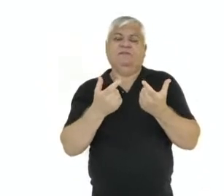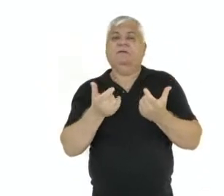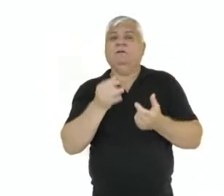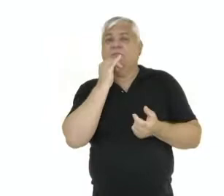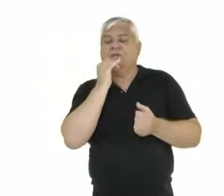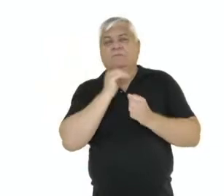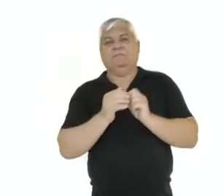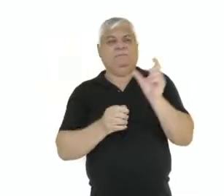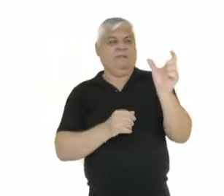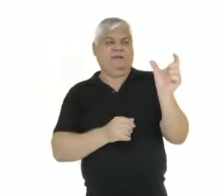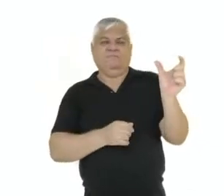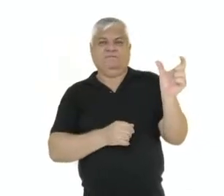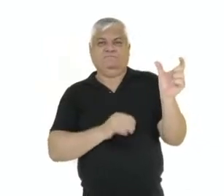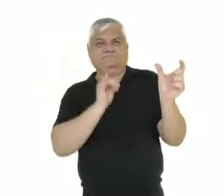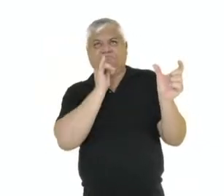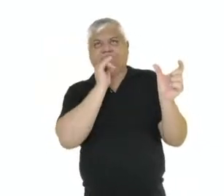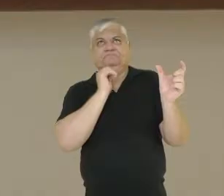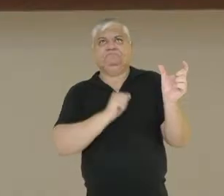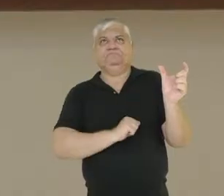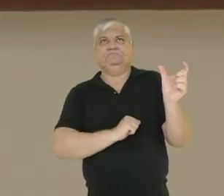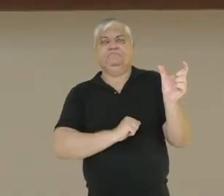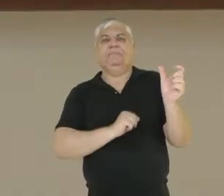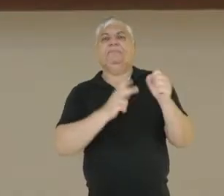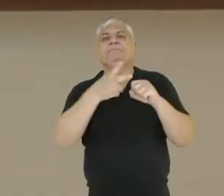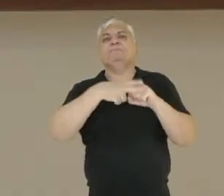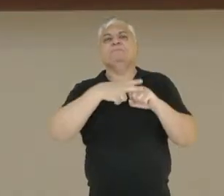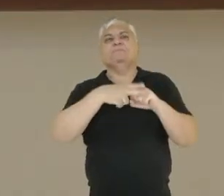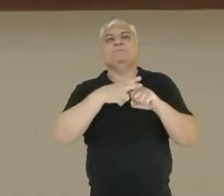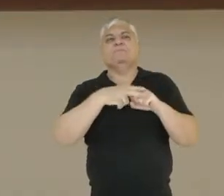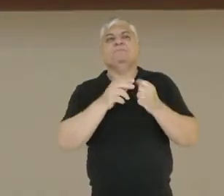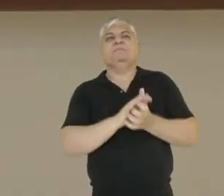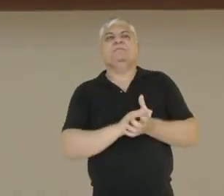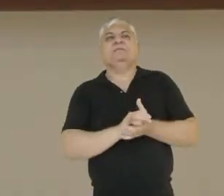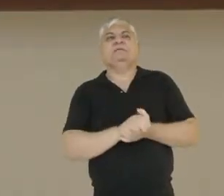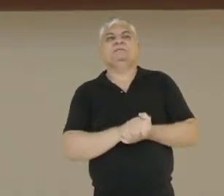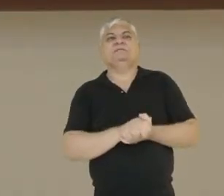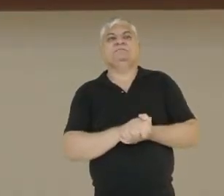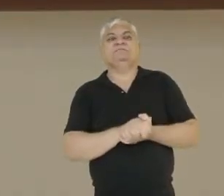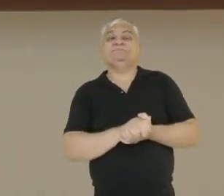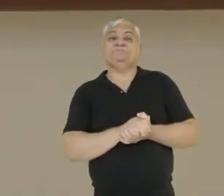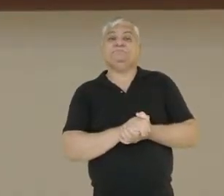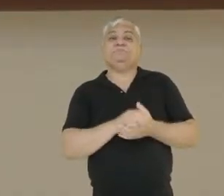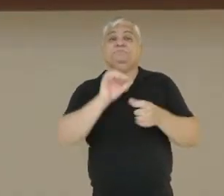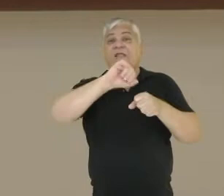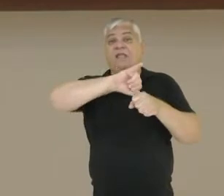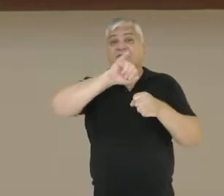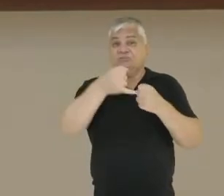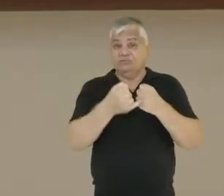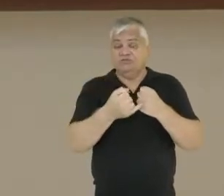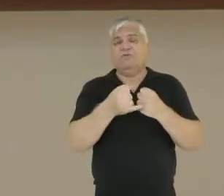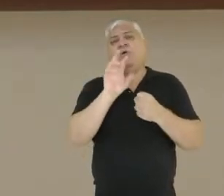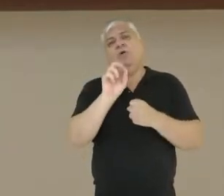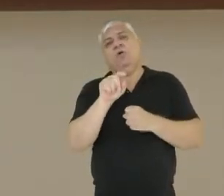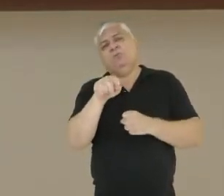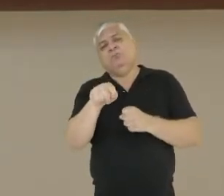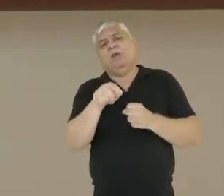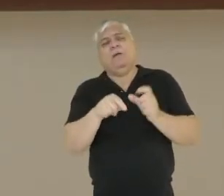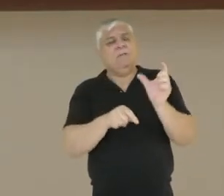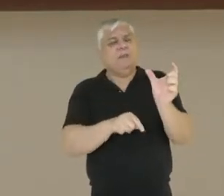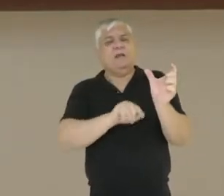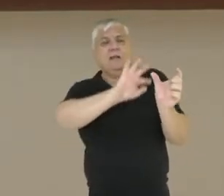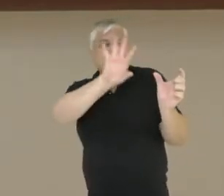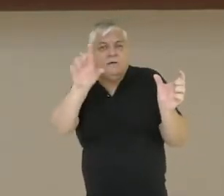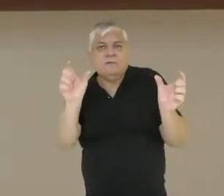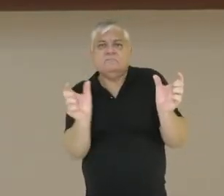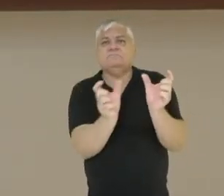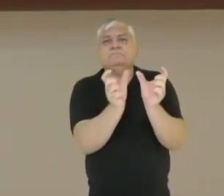palavra, que é um substantivo, um verbo ou um advérbio ou um adjetivo, e ele foi